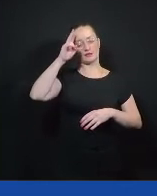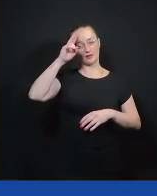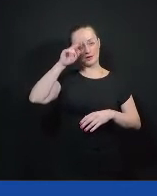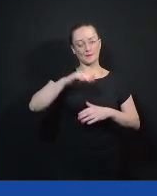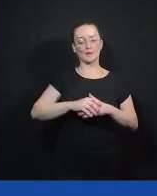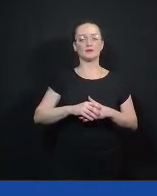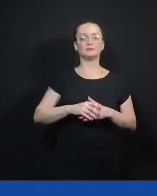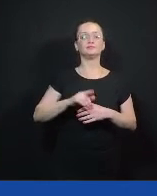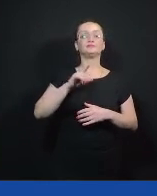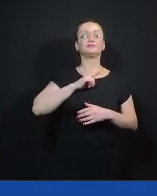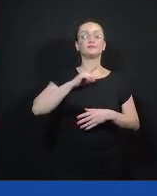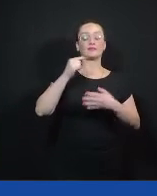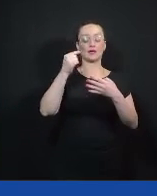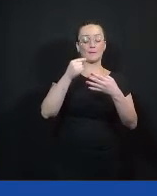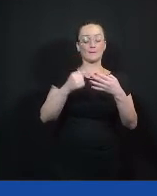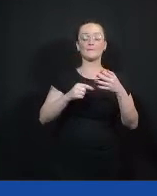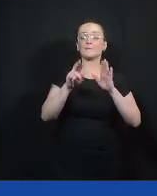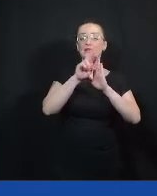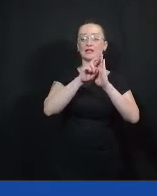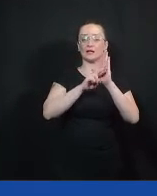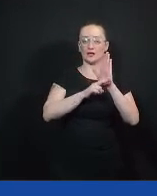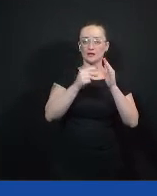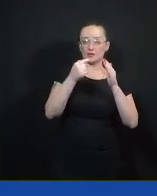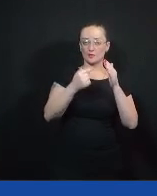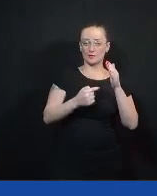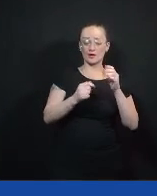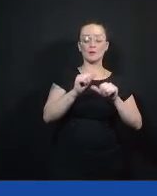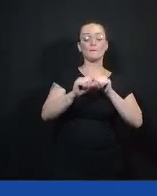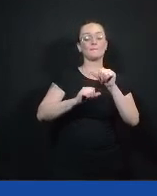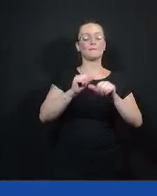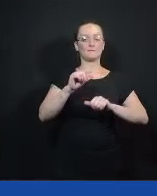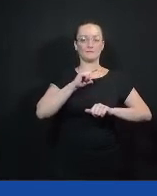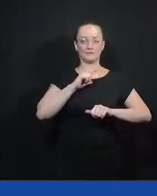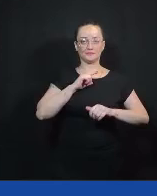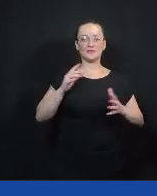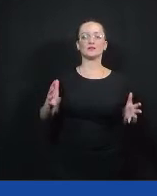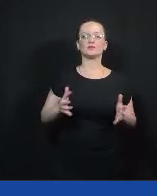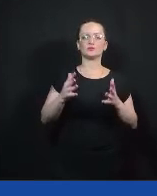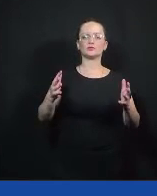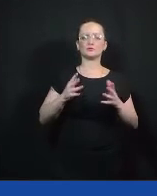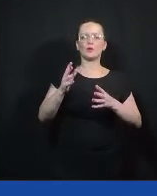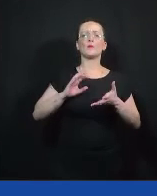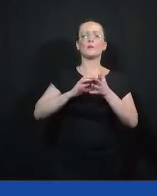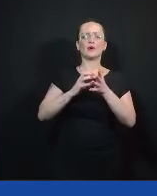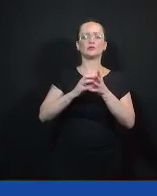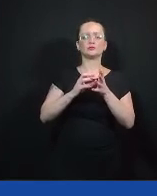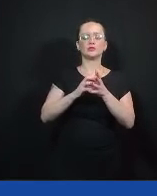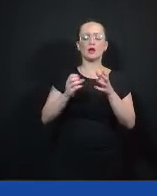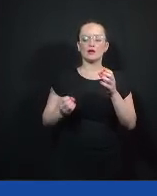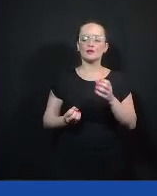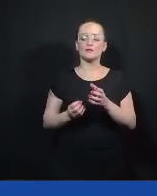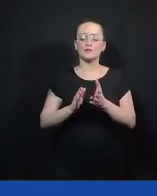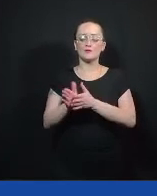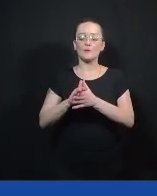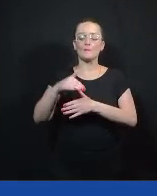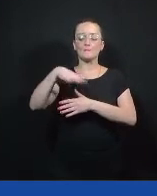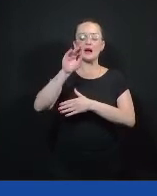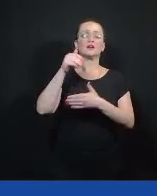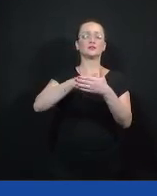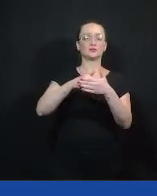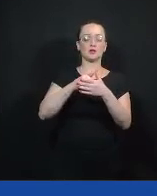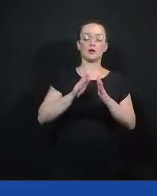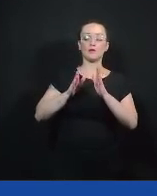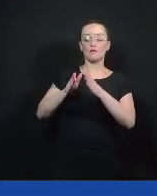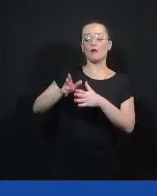ter abordado isso. Tem uma série de regras que foram modificadas, que estimularam os partidos políticos a lançarem mais